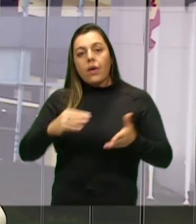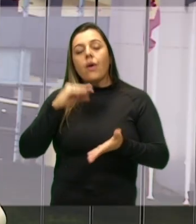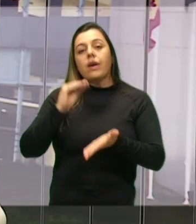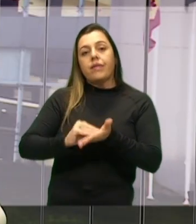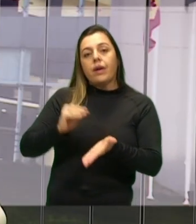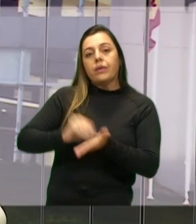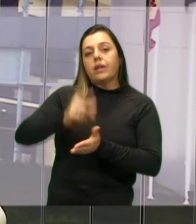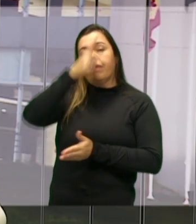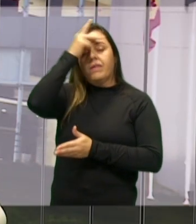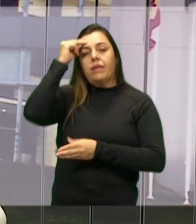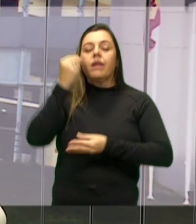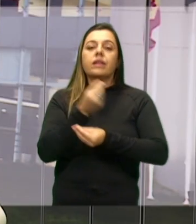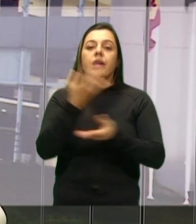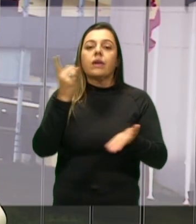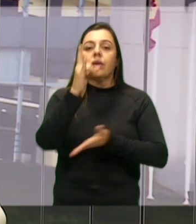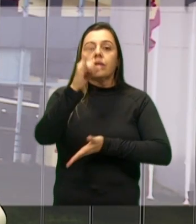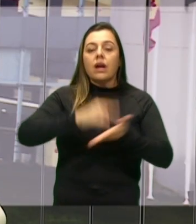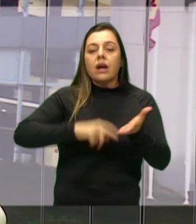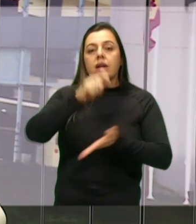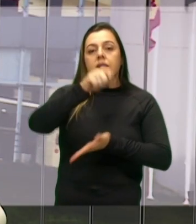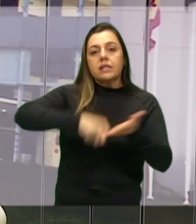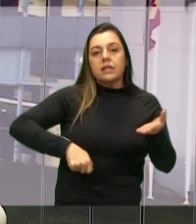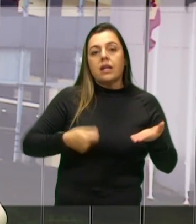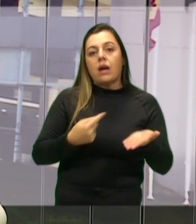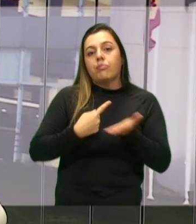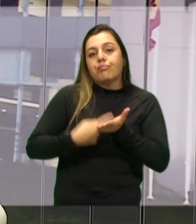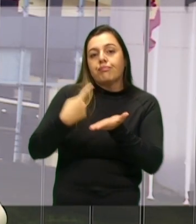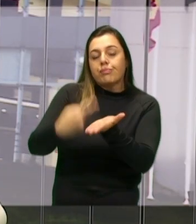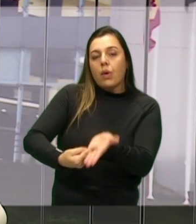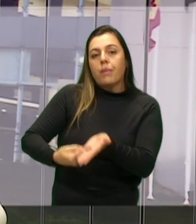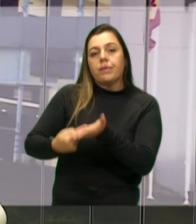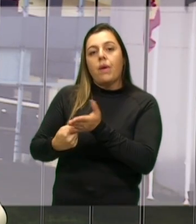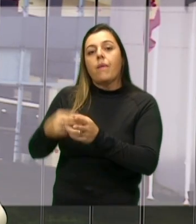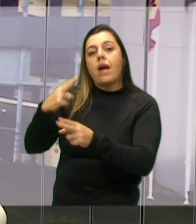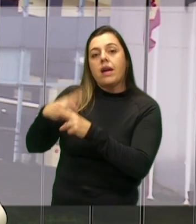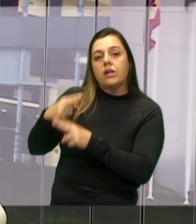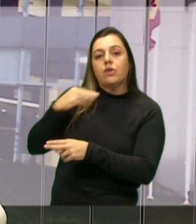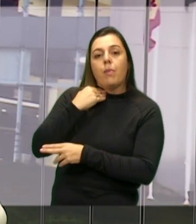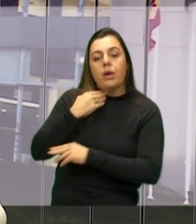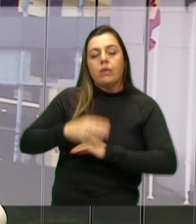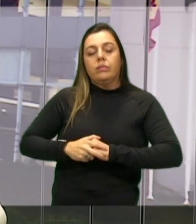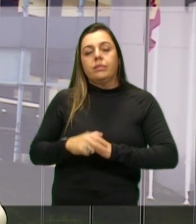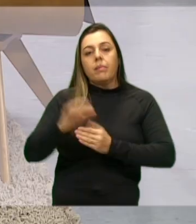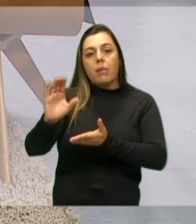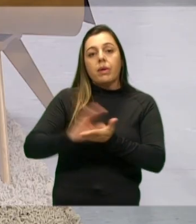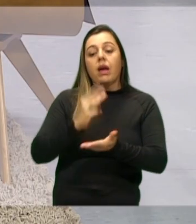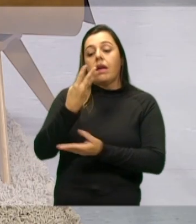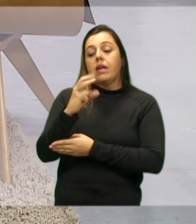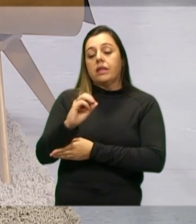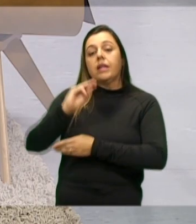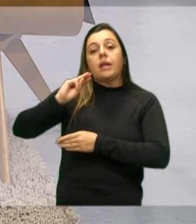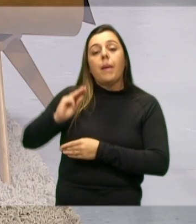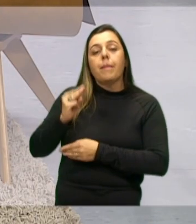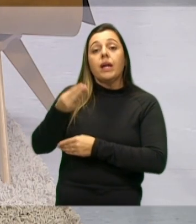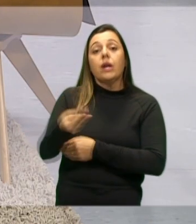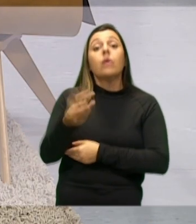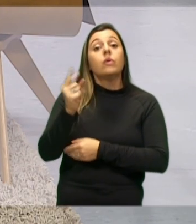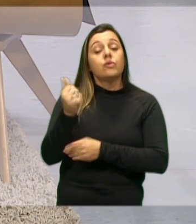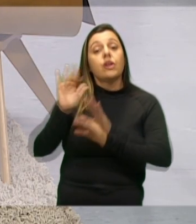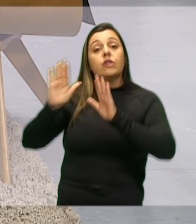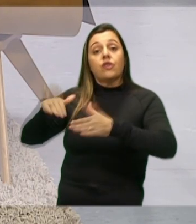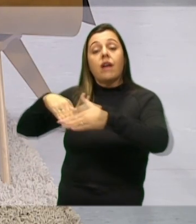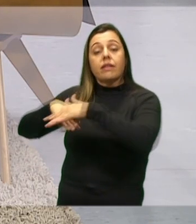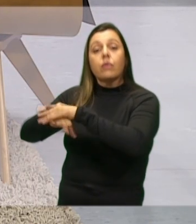a Prefeitura entregar a documentação e assinar o acordo com a Caixa Econômica para poder receber já a primeira parcela de 30 milhões. Esse recurso já